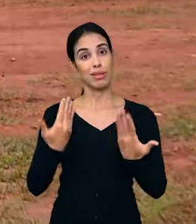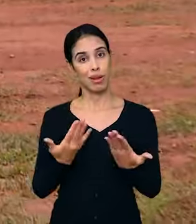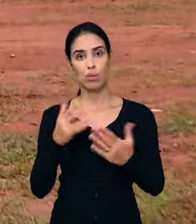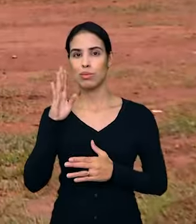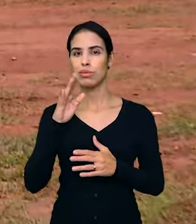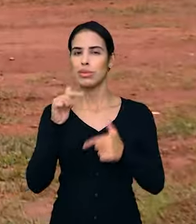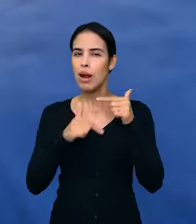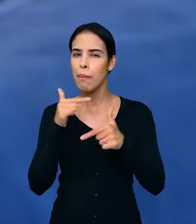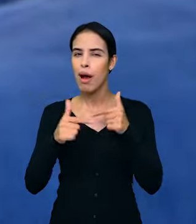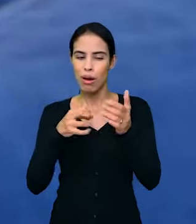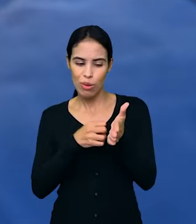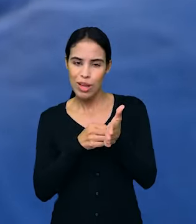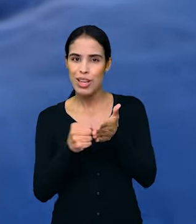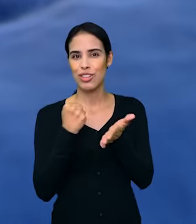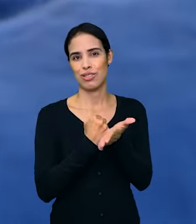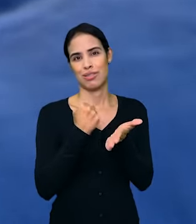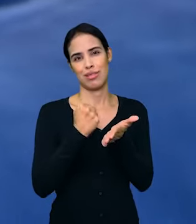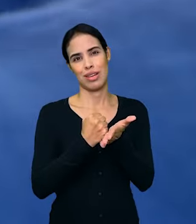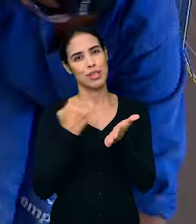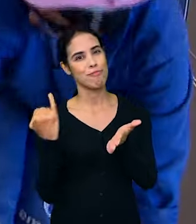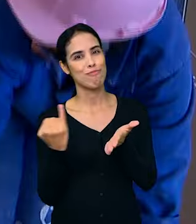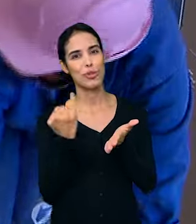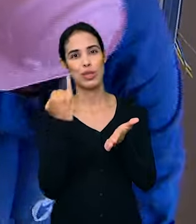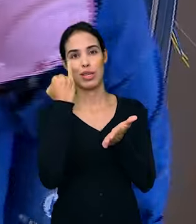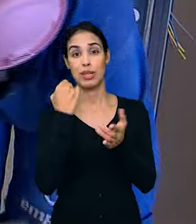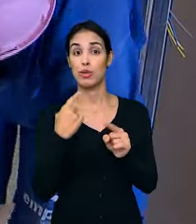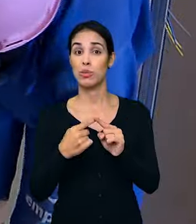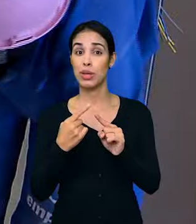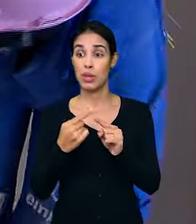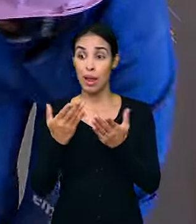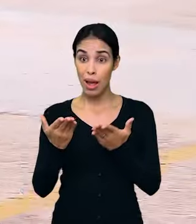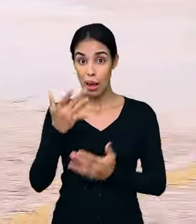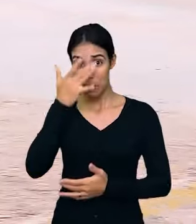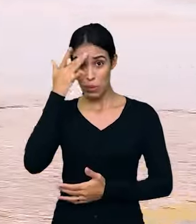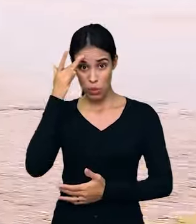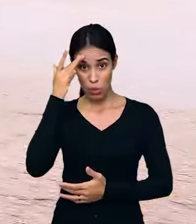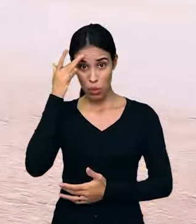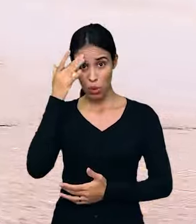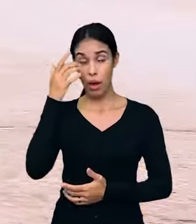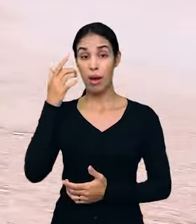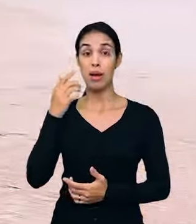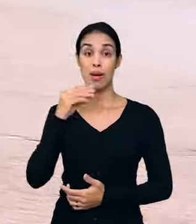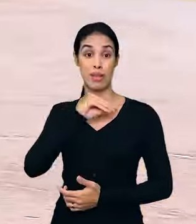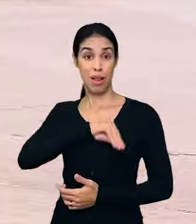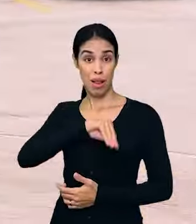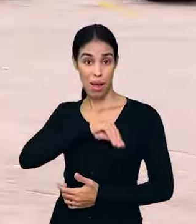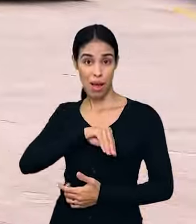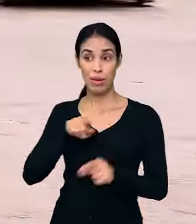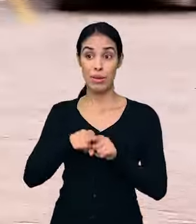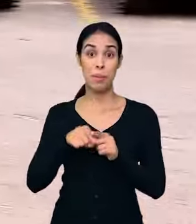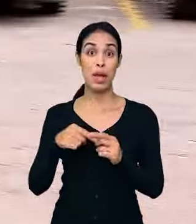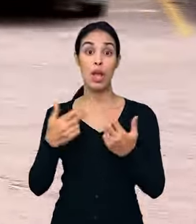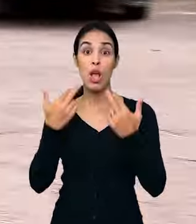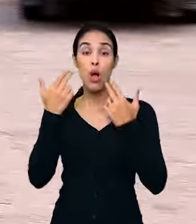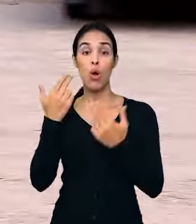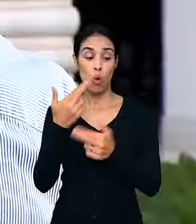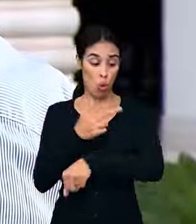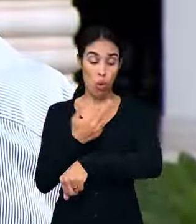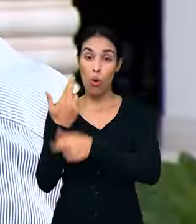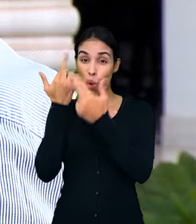isso, o trabalho registrado tem ainda mais importância para quem ganha pouco e tem a pele vista sob os olhos do